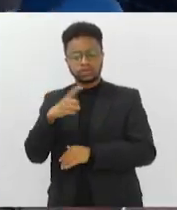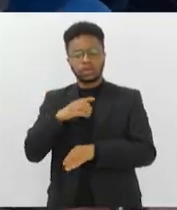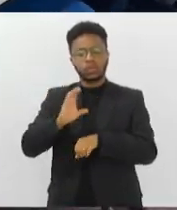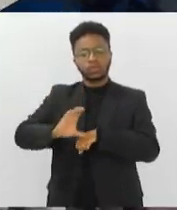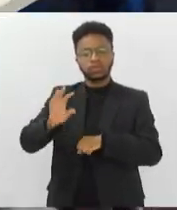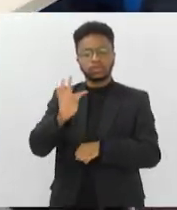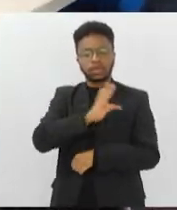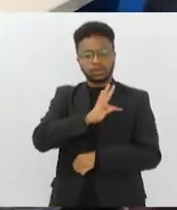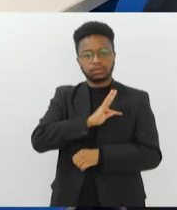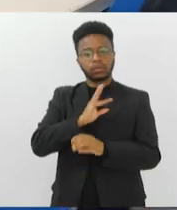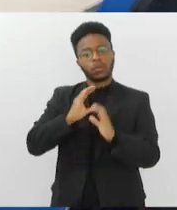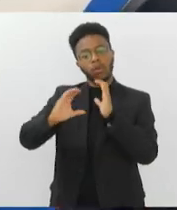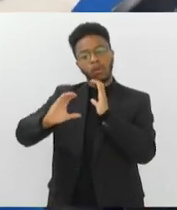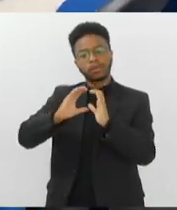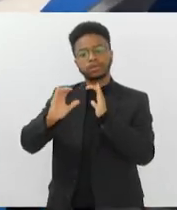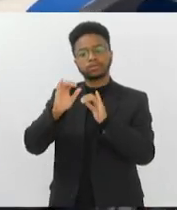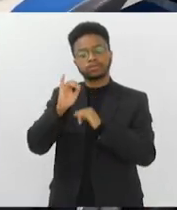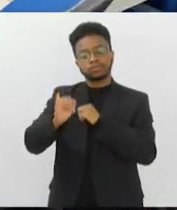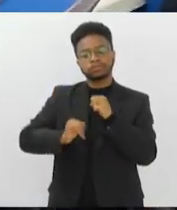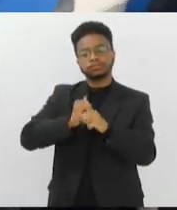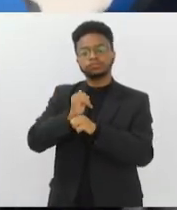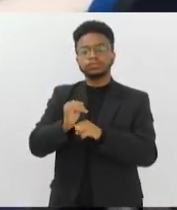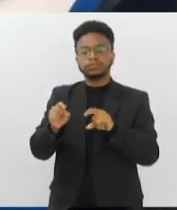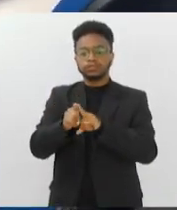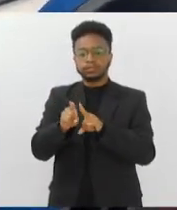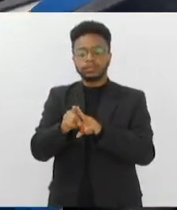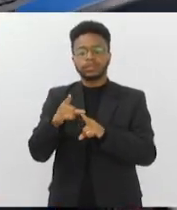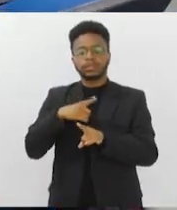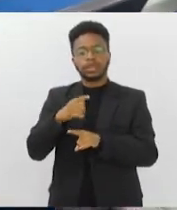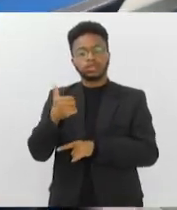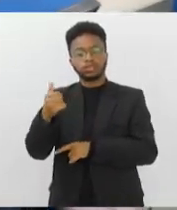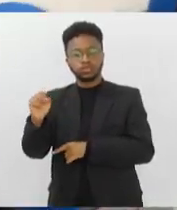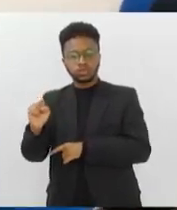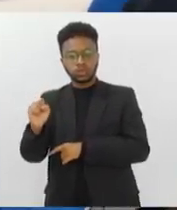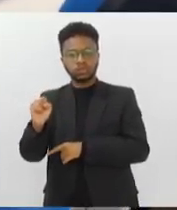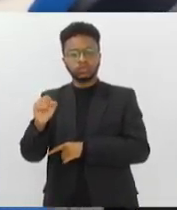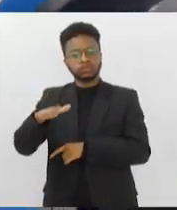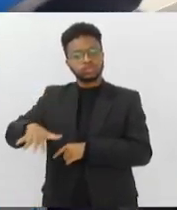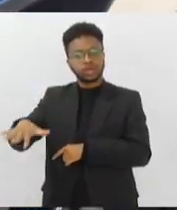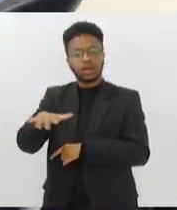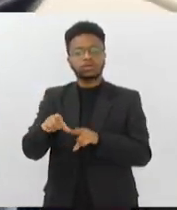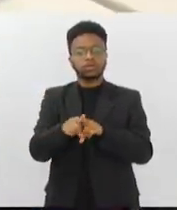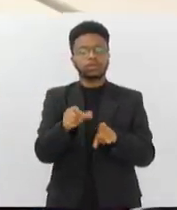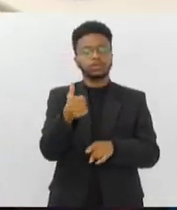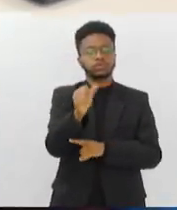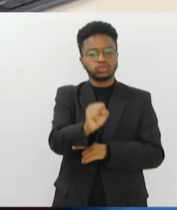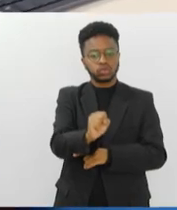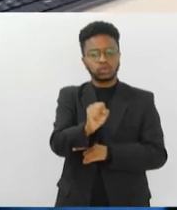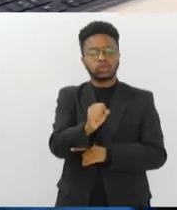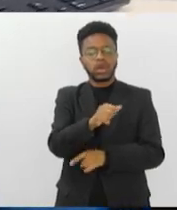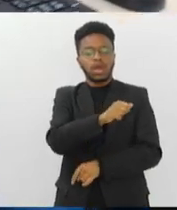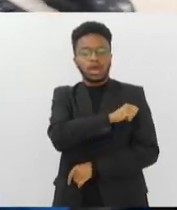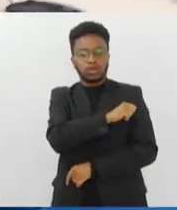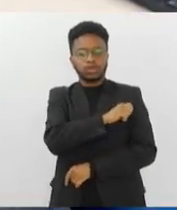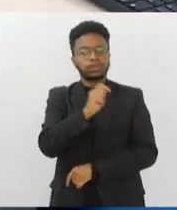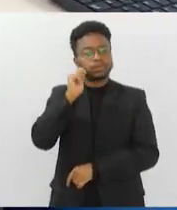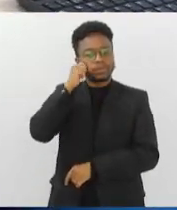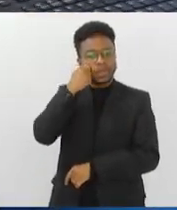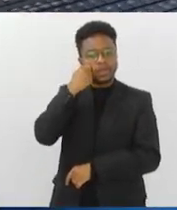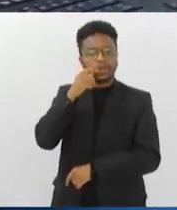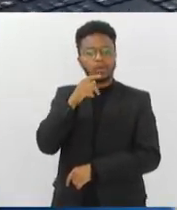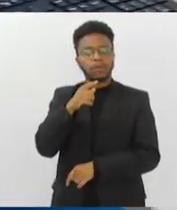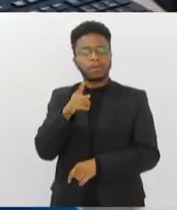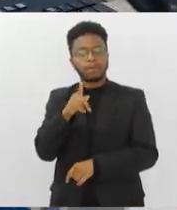em telecomunicações, divididas em 18 para ampla concorrência e 18 para estudantes autodeclarados pretos,